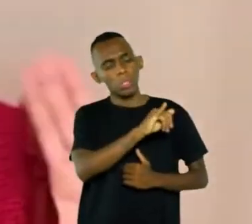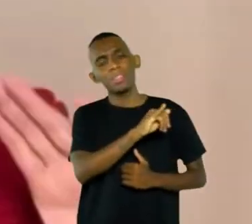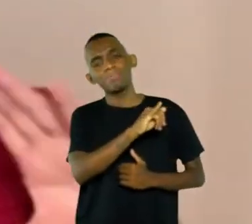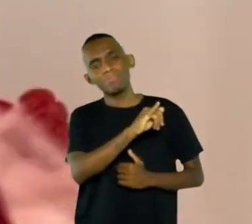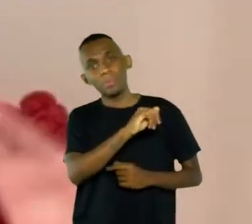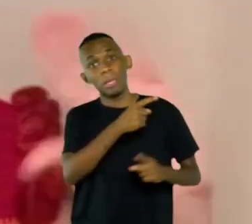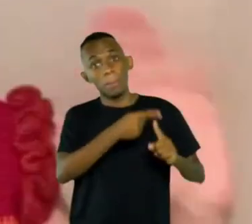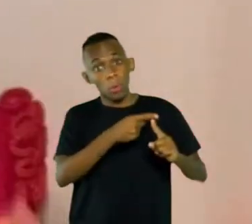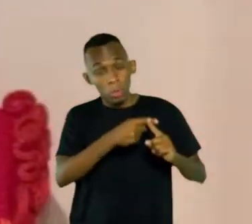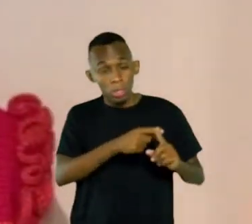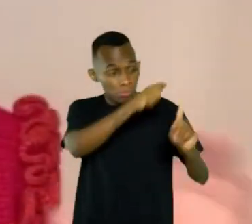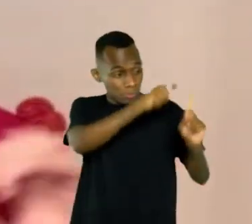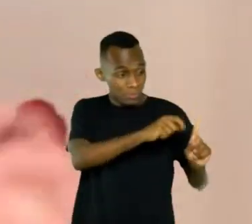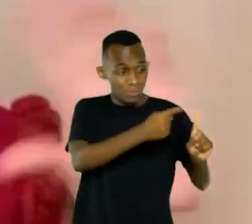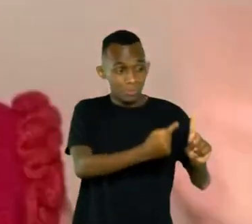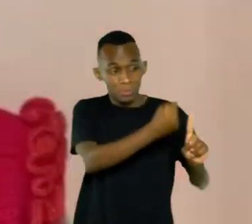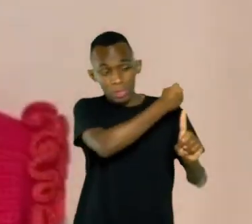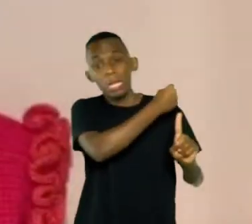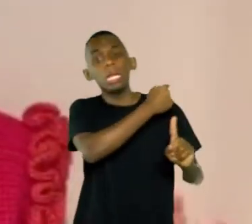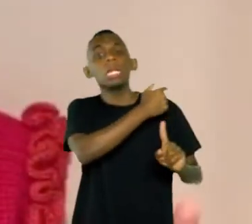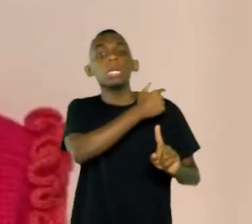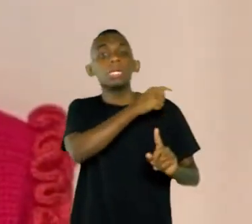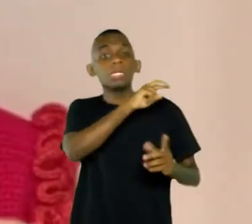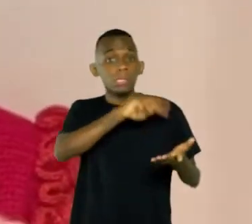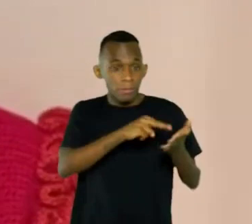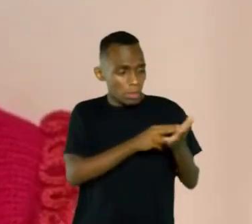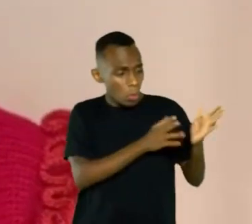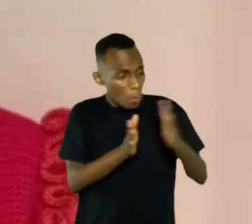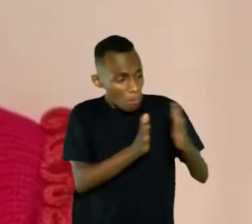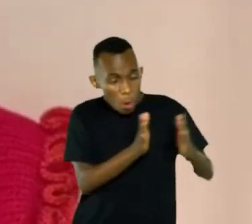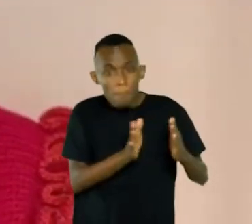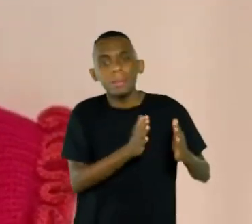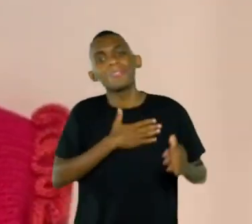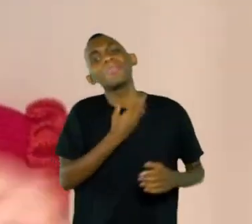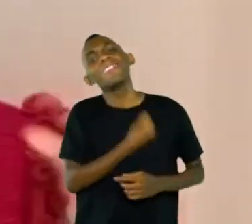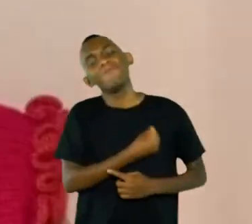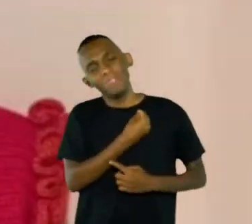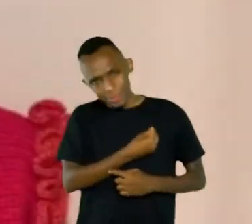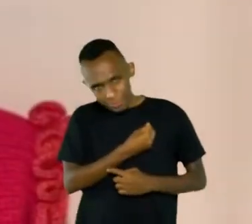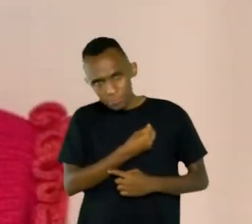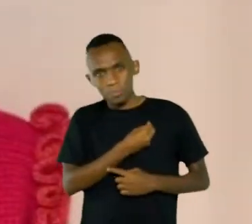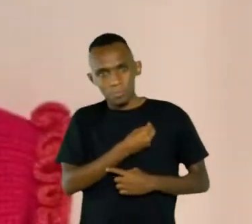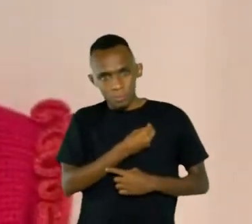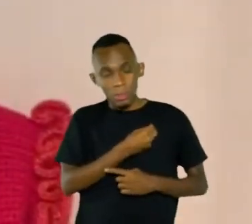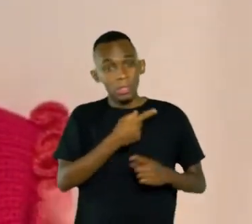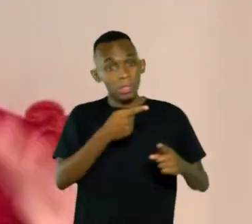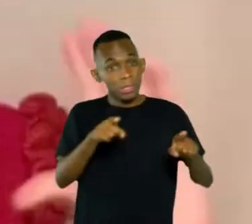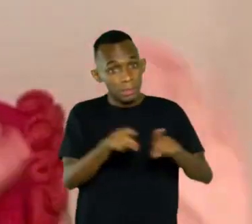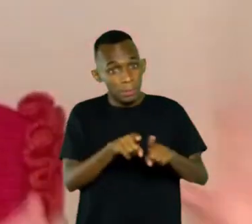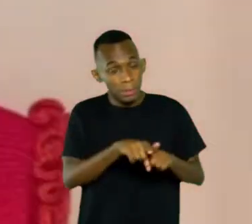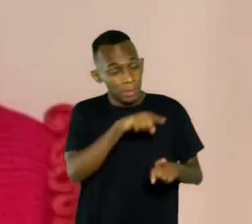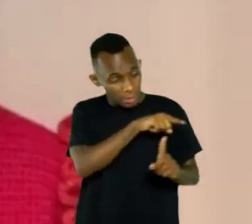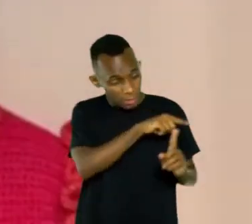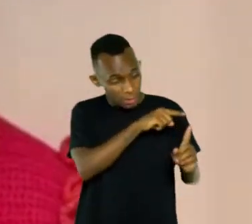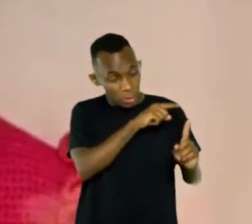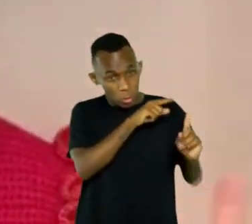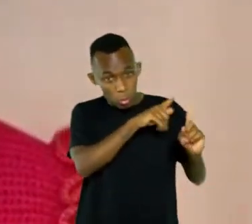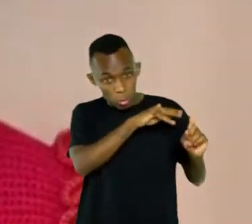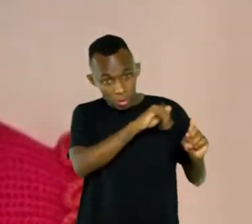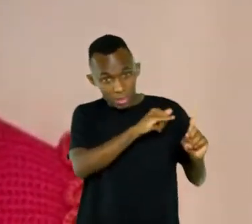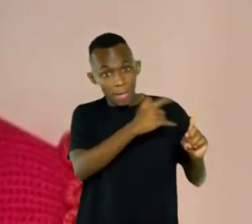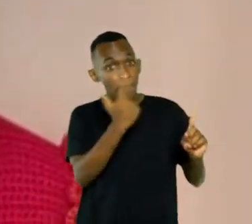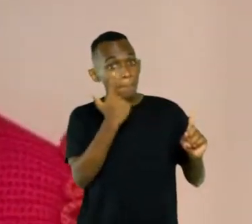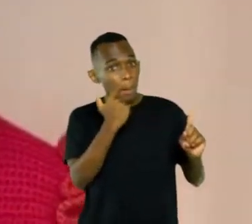Gui fez parte de um processo, de um momento, né? E que é pai do Francisco, e que tem a sua importância